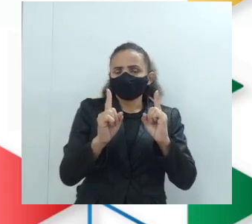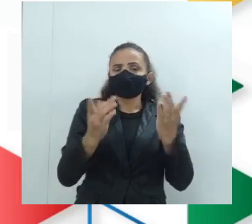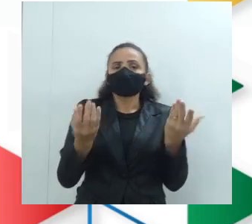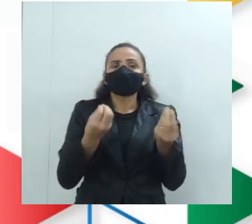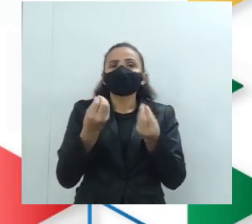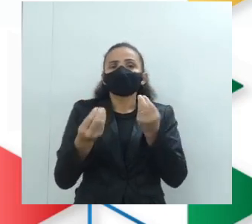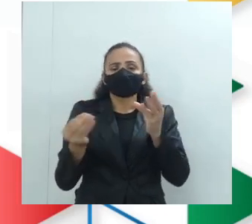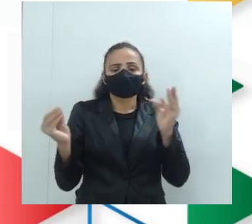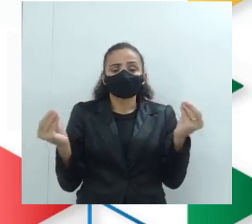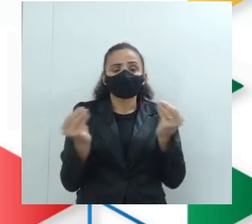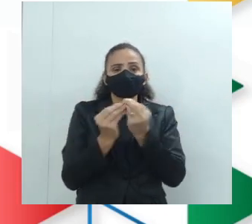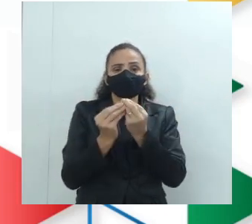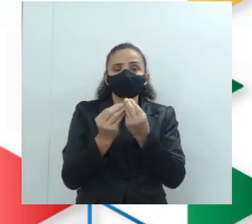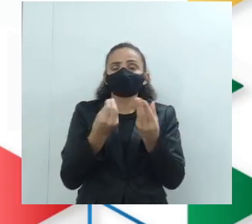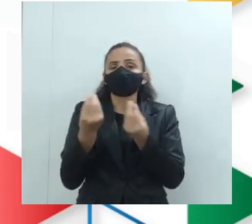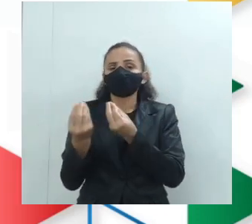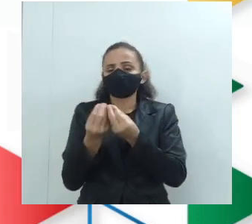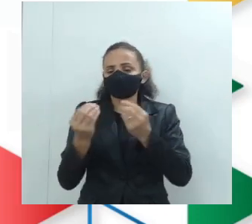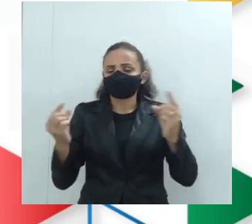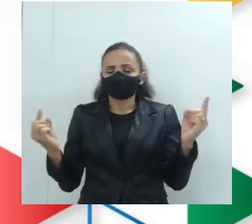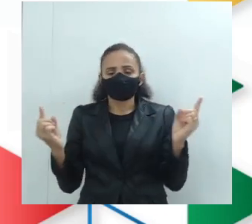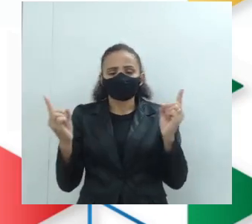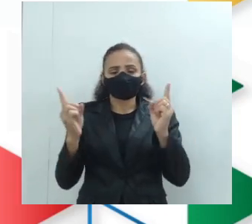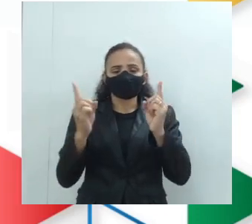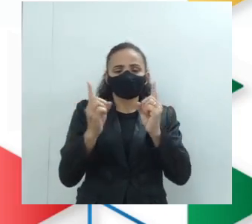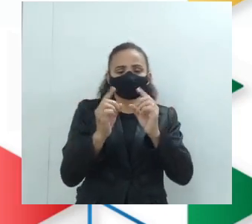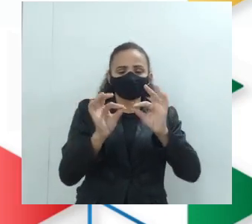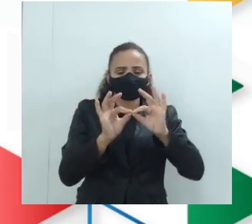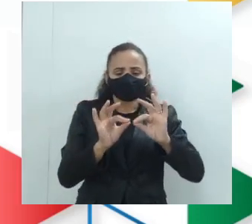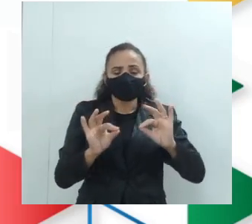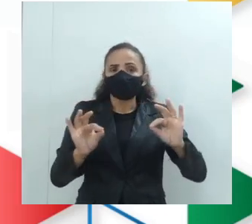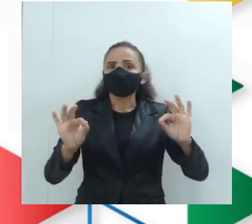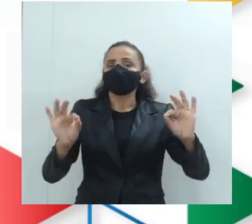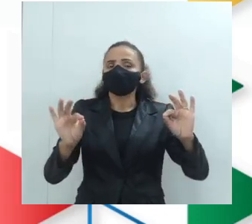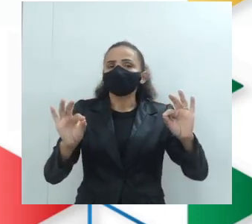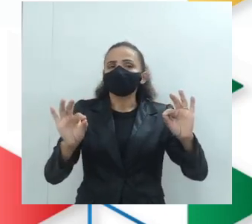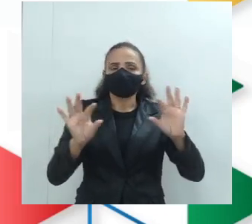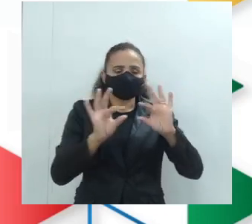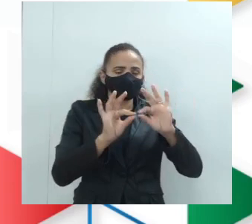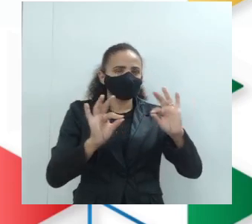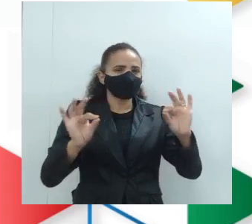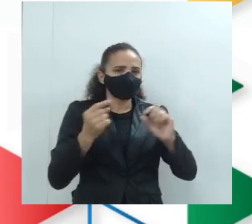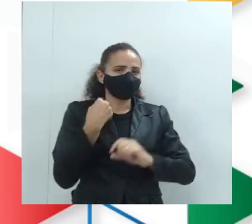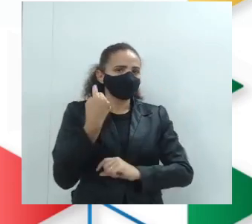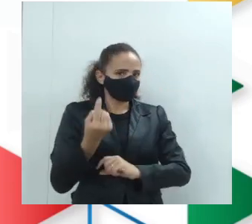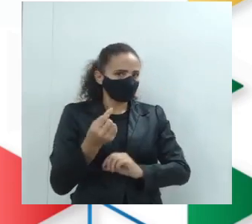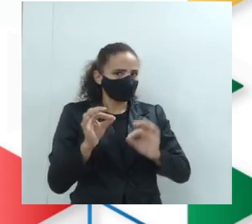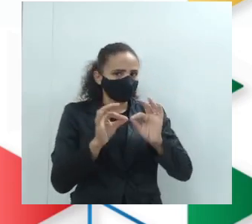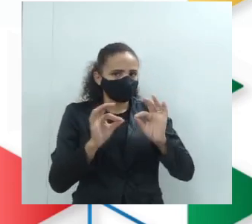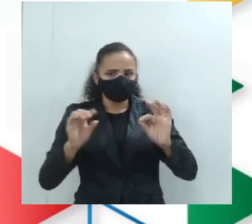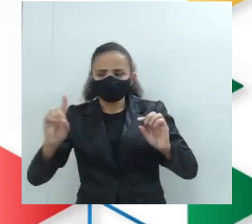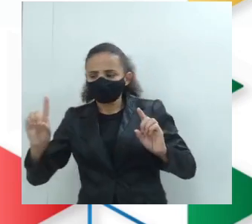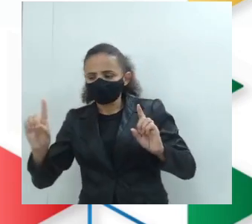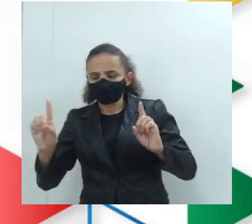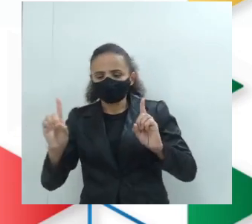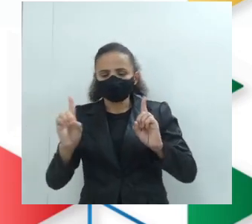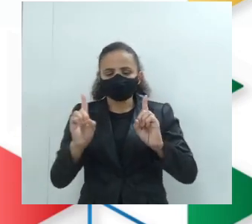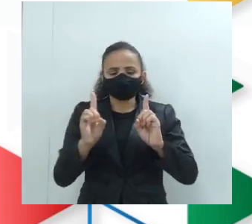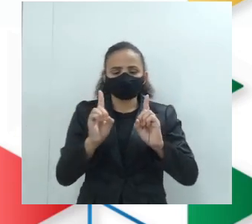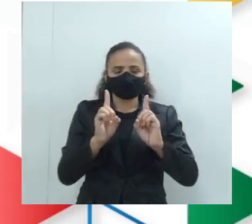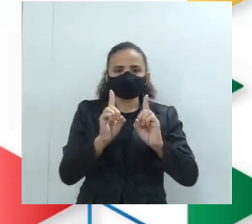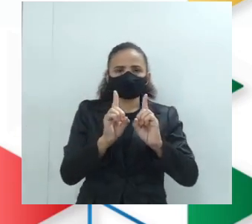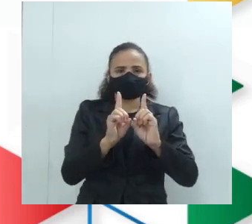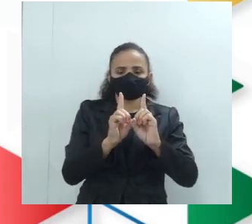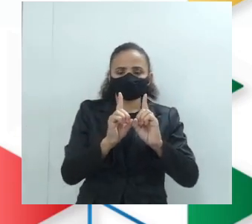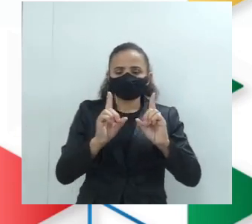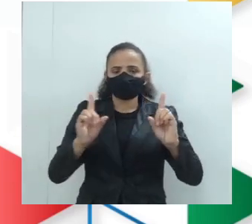uma translação, direção horizontal. Eu vou sair do lado direito para o lado esquerdo, igual